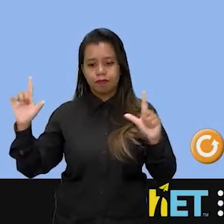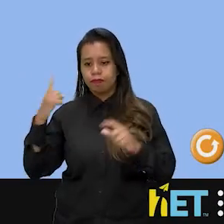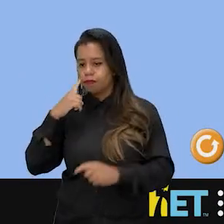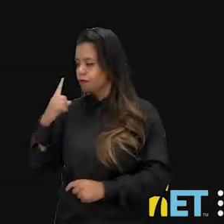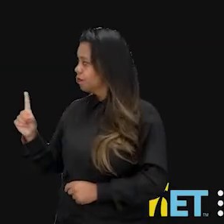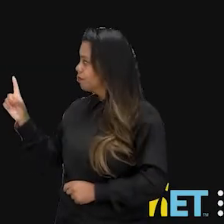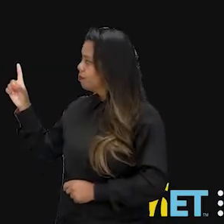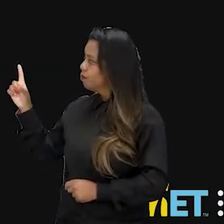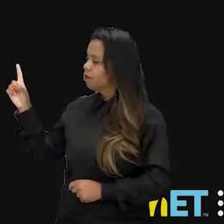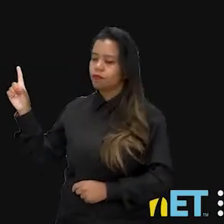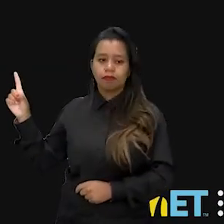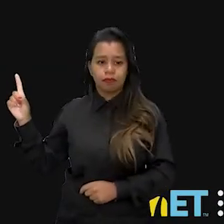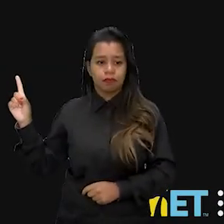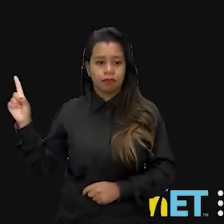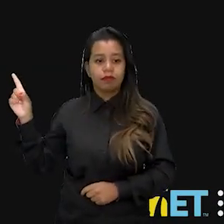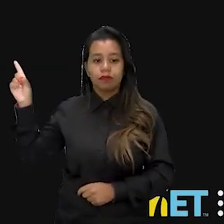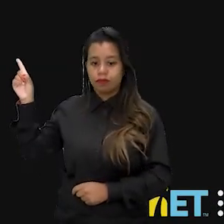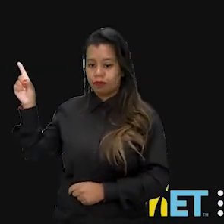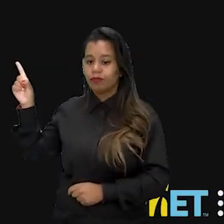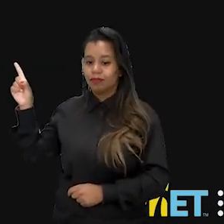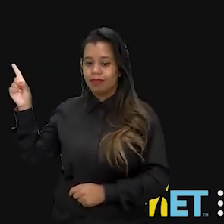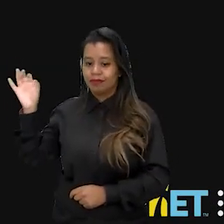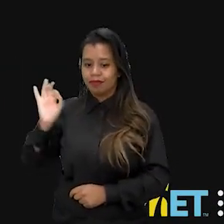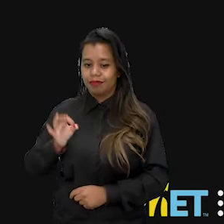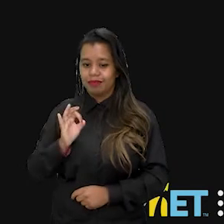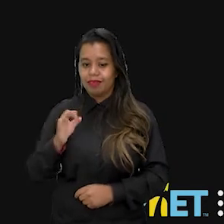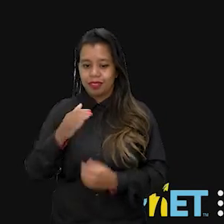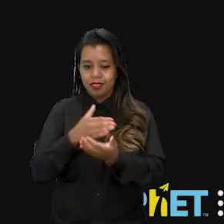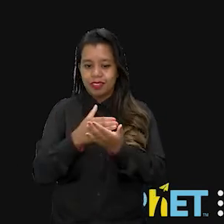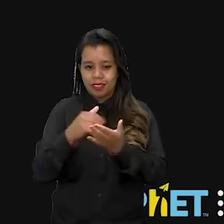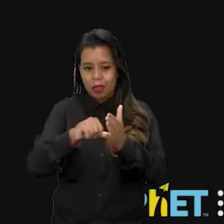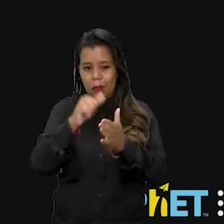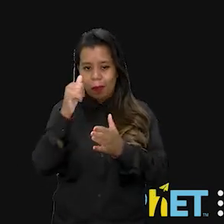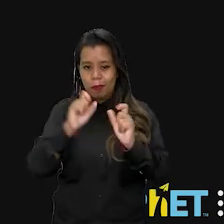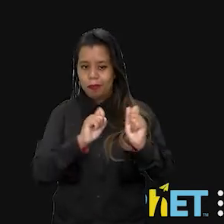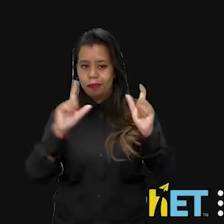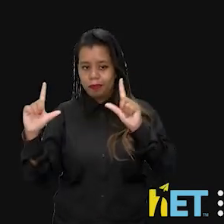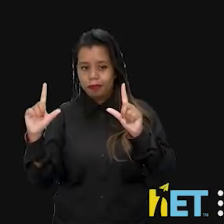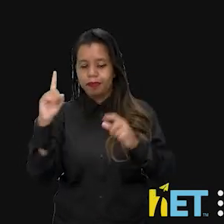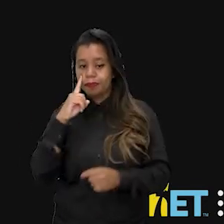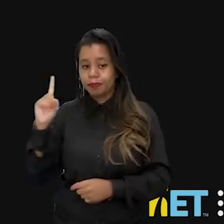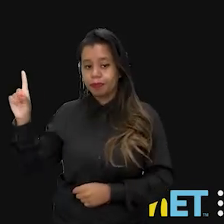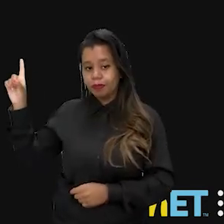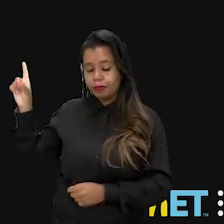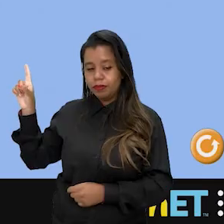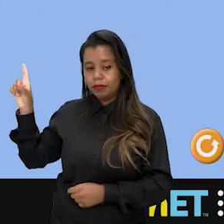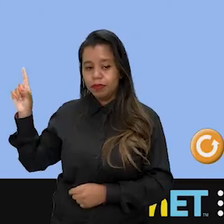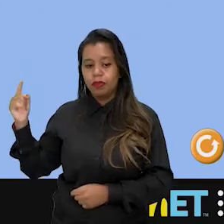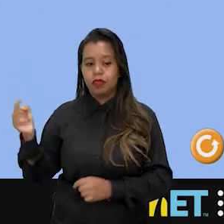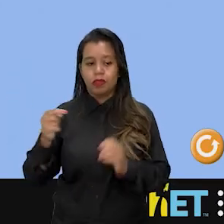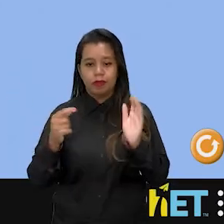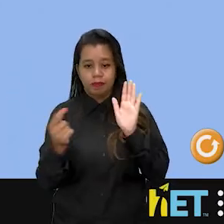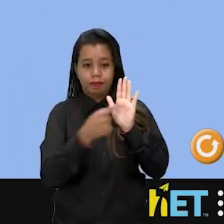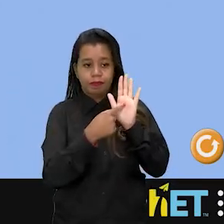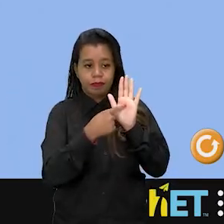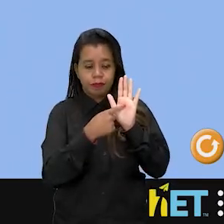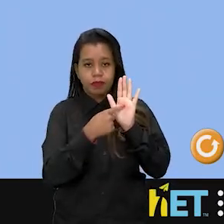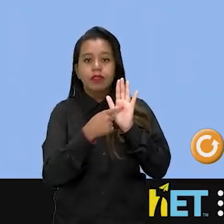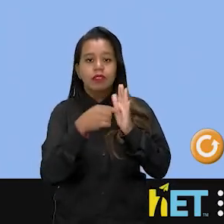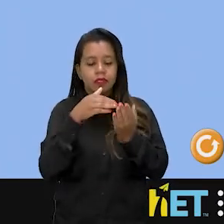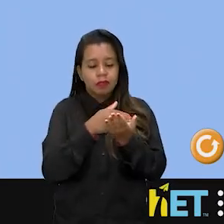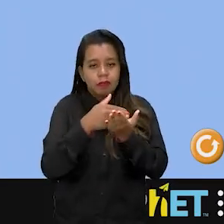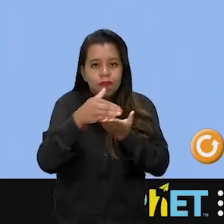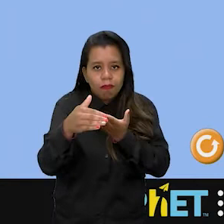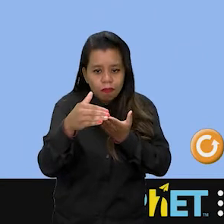tela inicial acho que é outra, é essa tela aqui que vocês vão acessar. Então, acessando nessa tela, você vai clicar em introdução e vai abrir